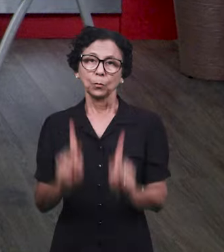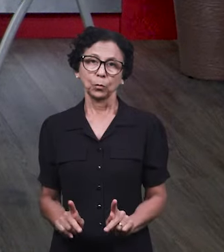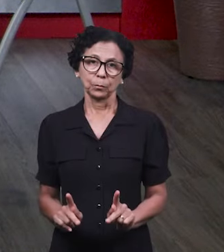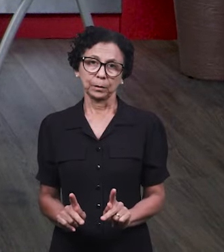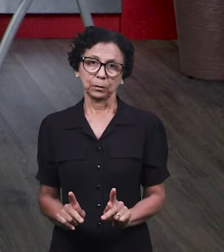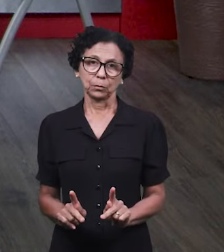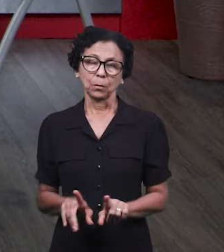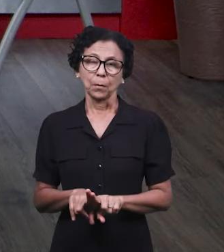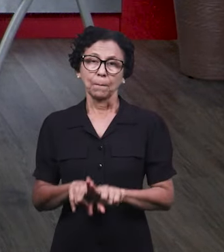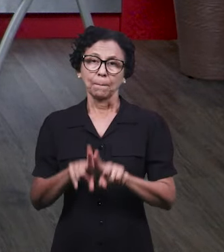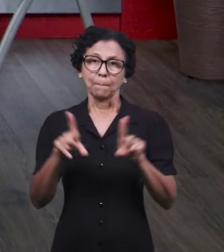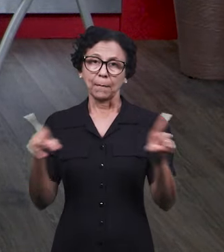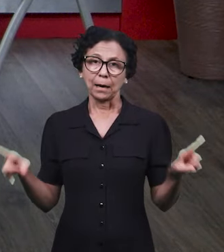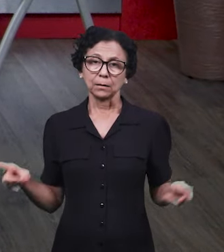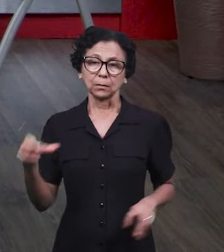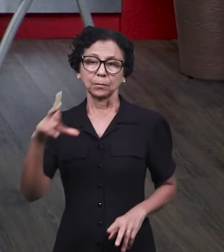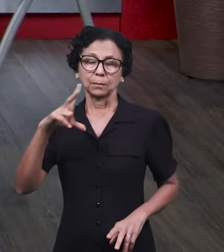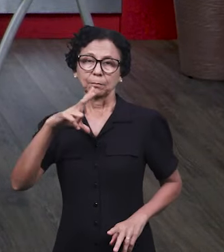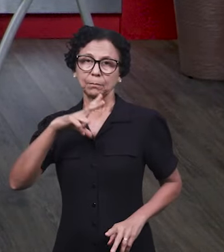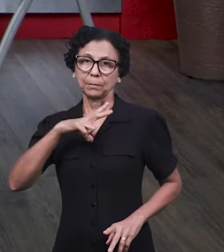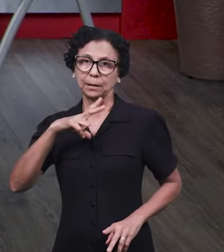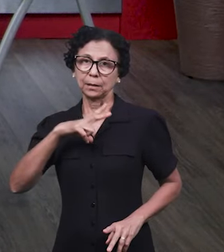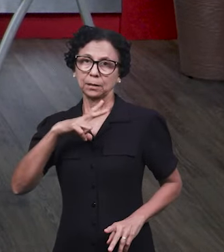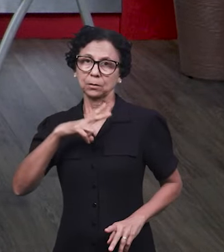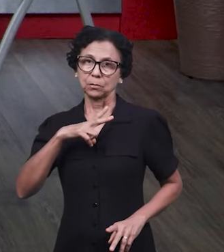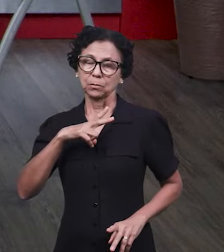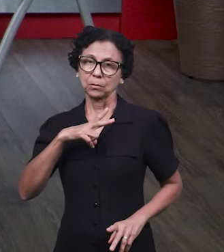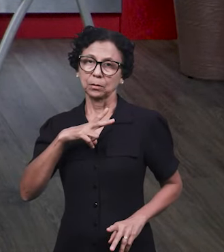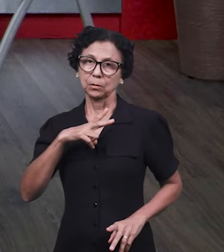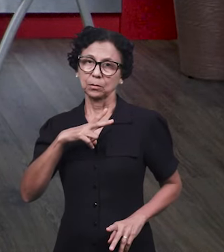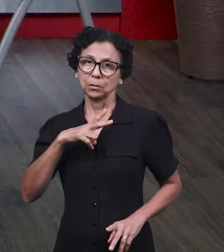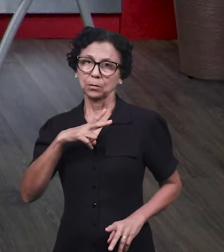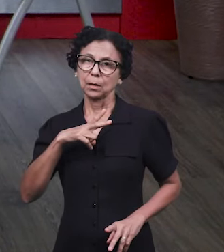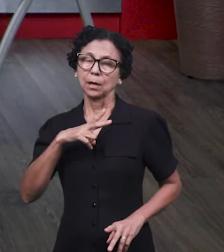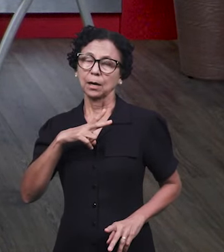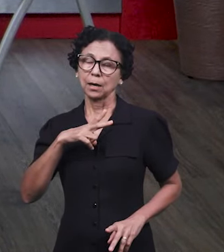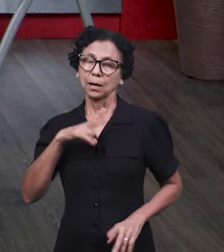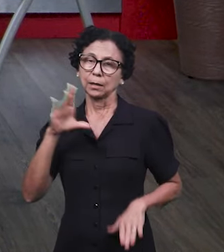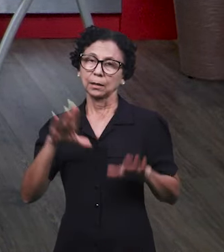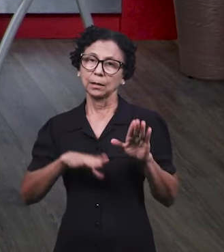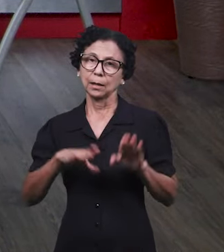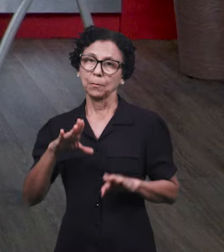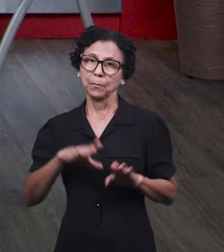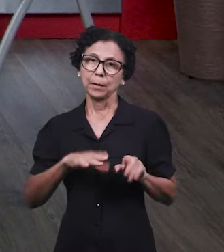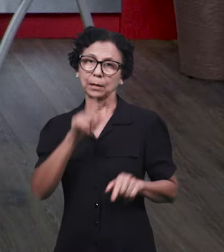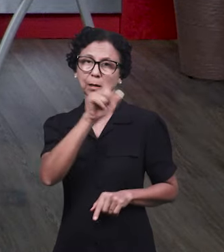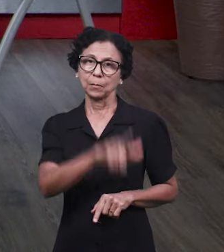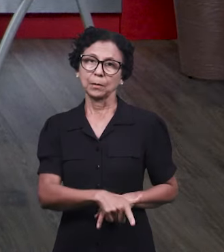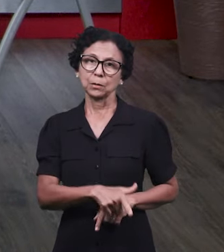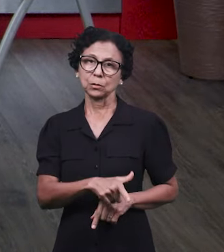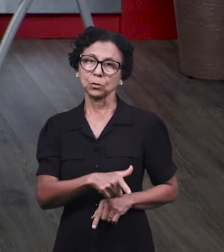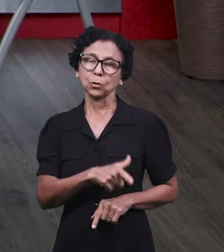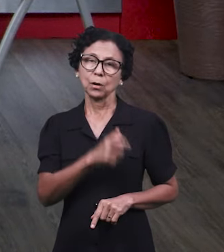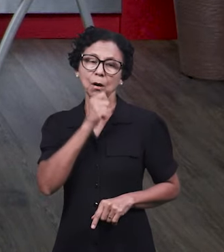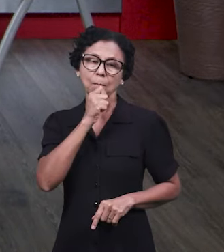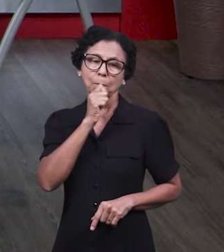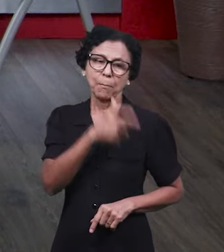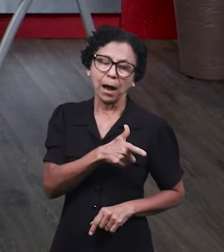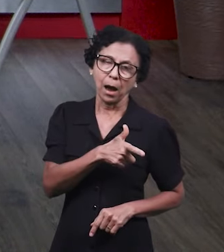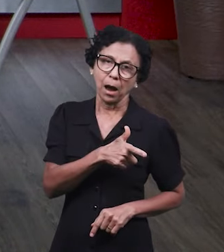por ser uma ação penal privada depende da provocação do ofendido do ofendido da vítima e aquilo que